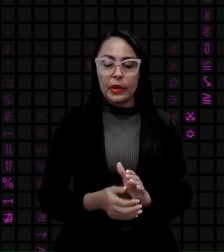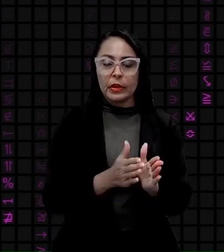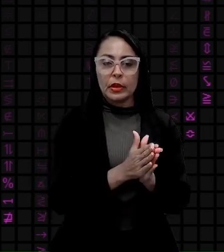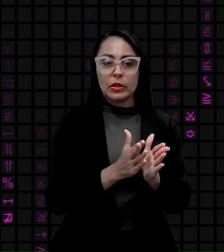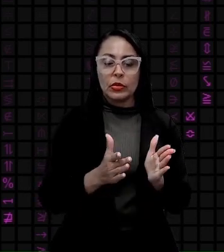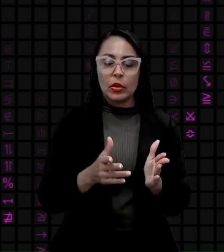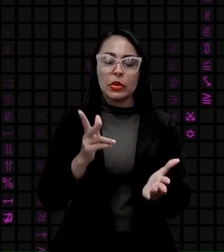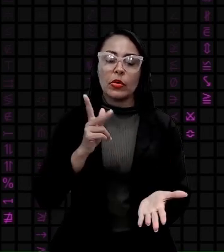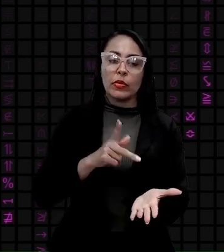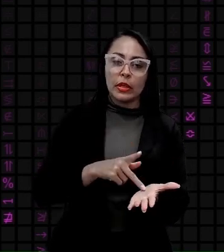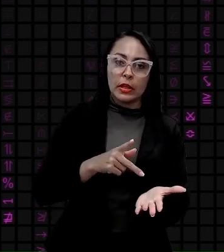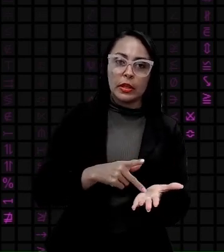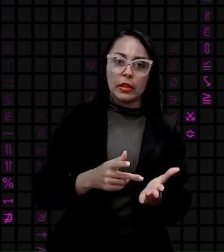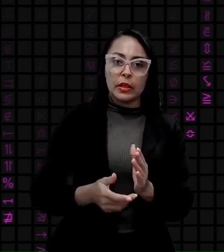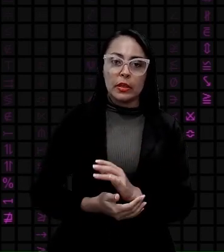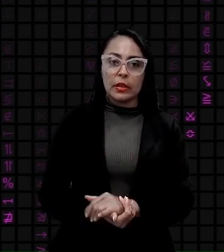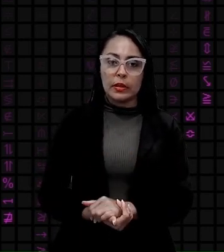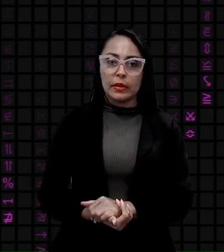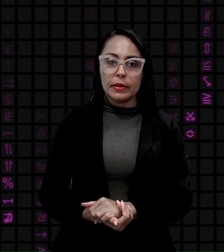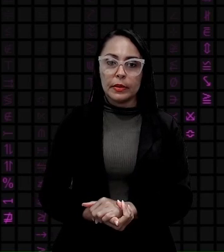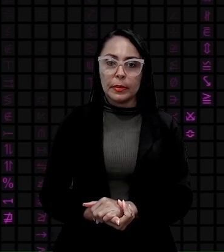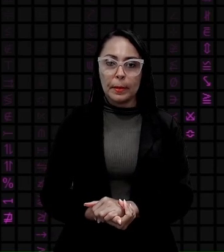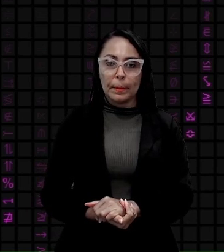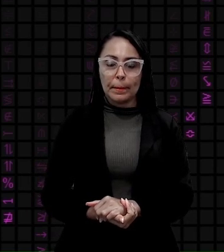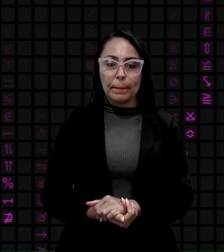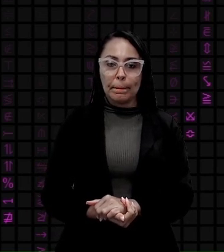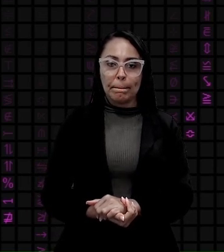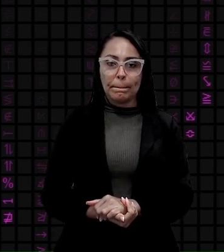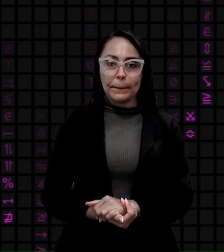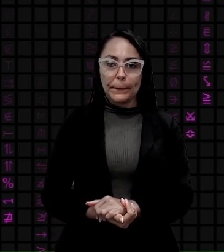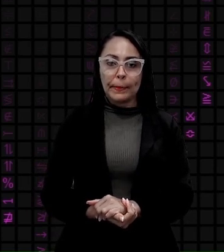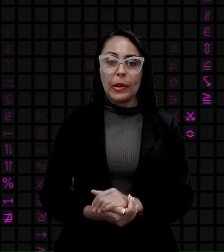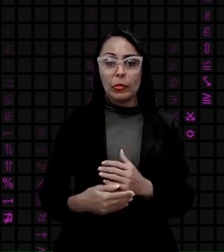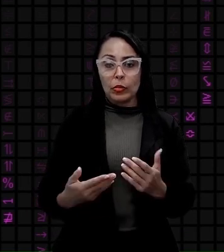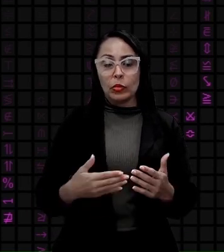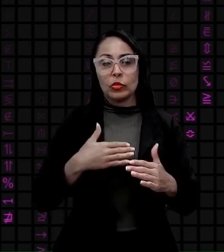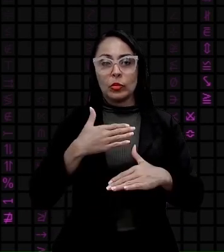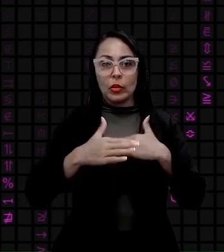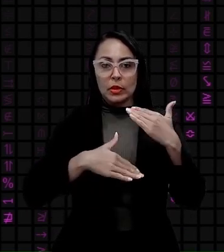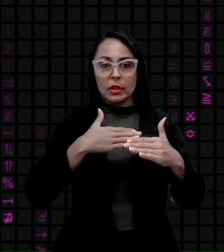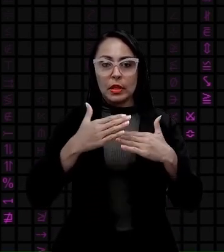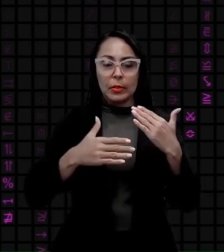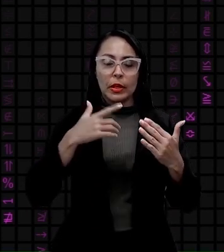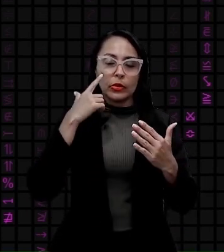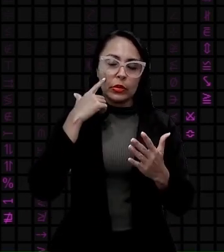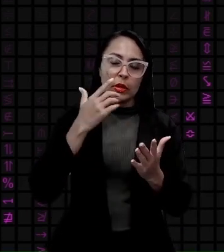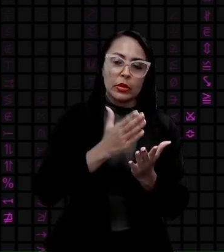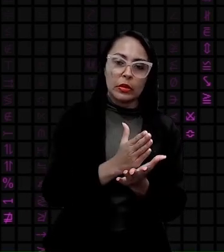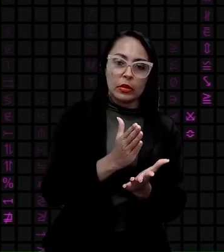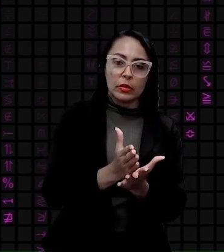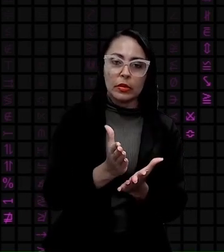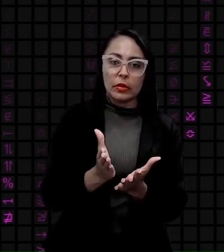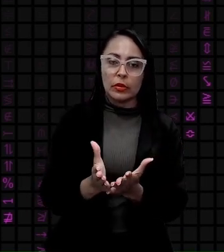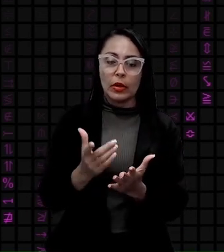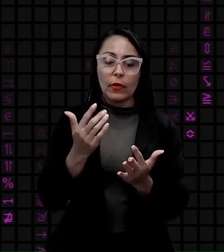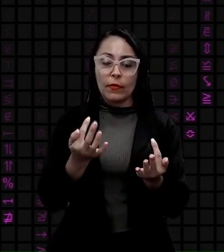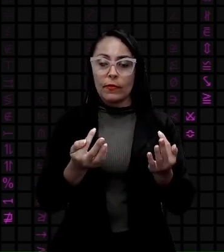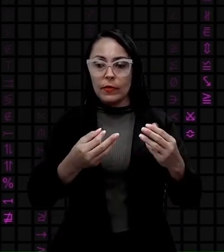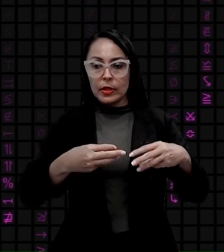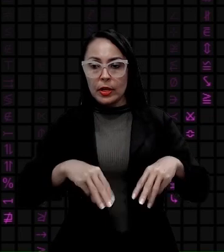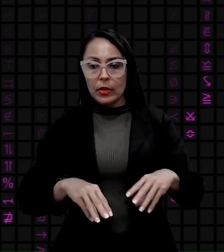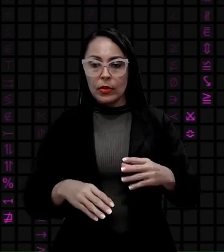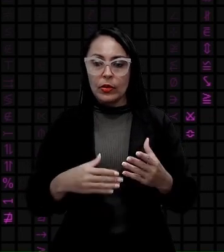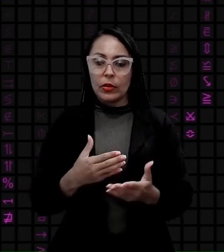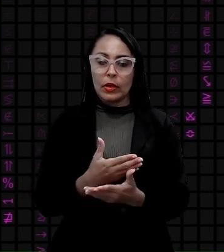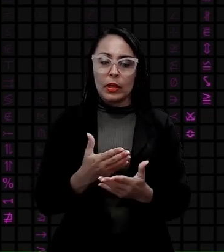para aquela condição. Após o processamento dessa instrução, o fluxo segue para o final. Caso